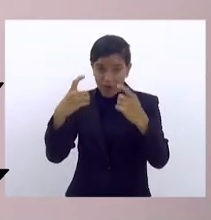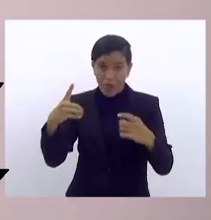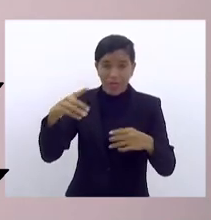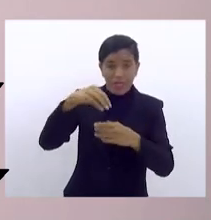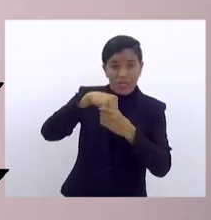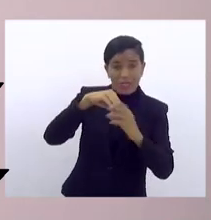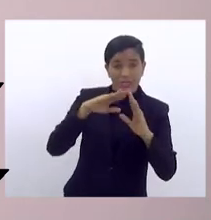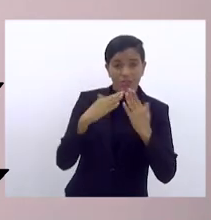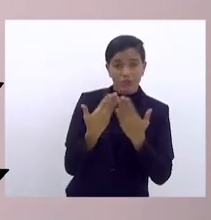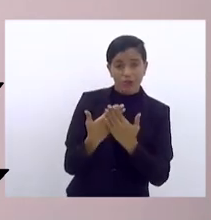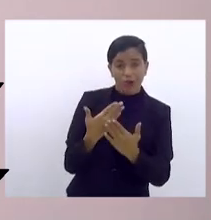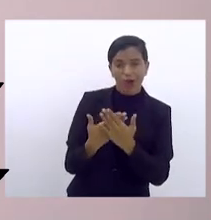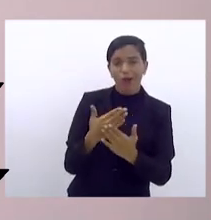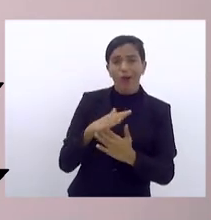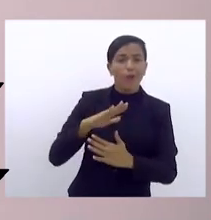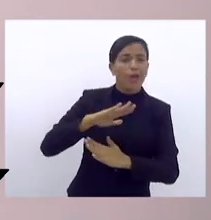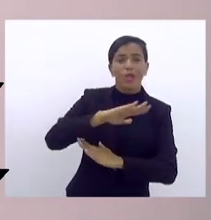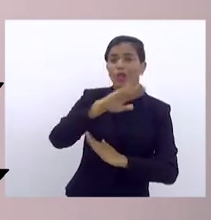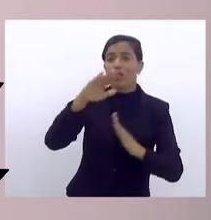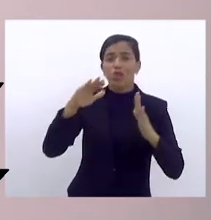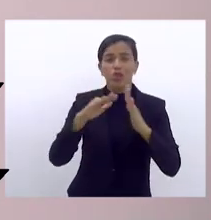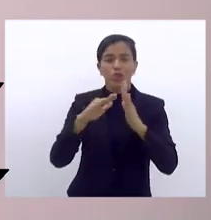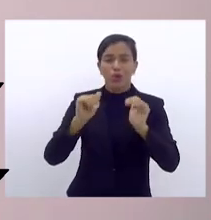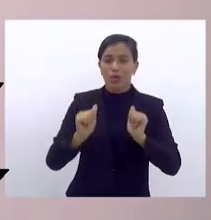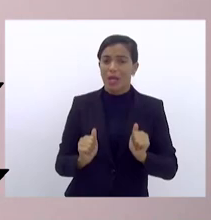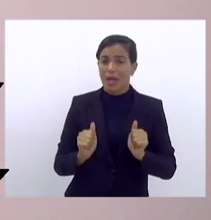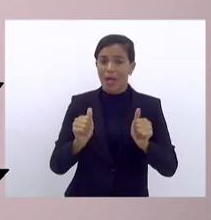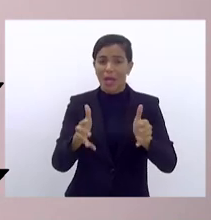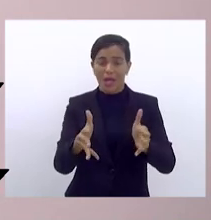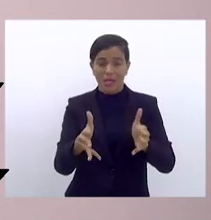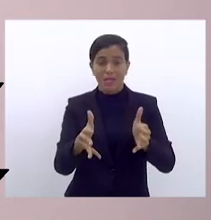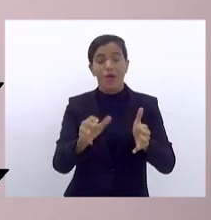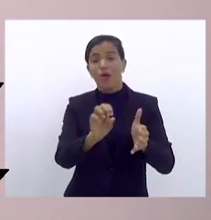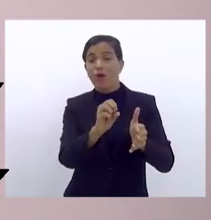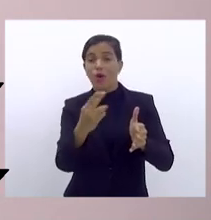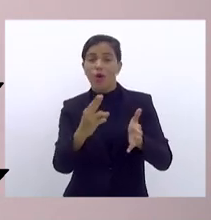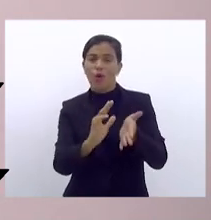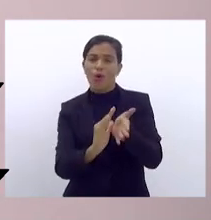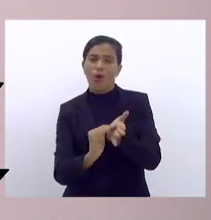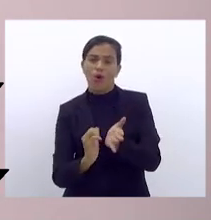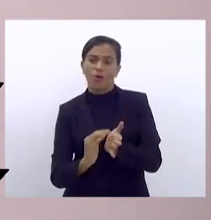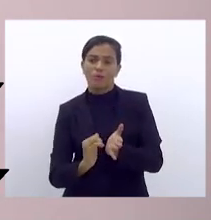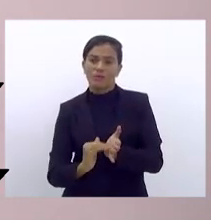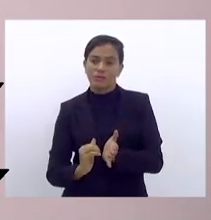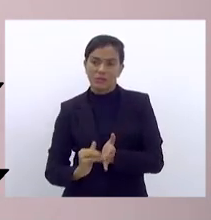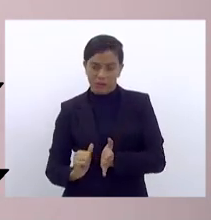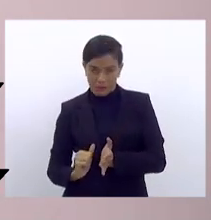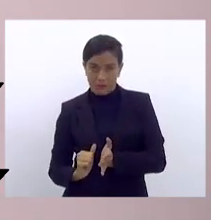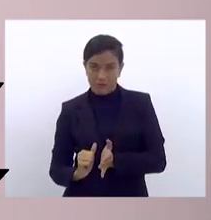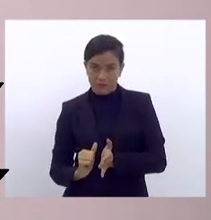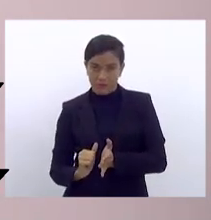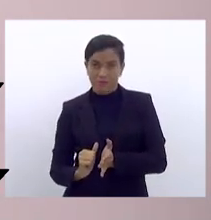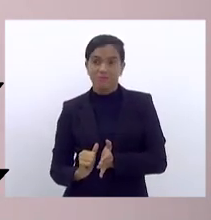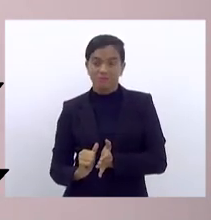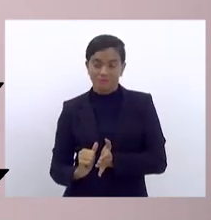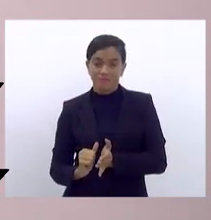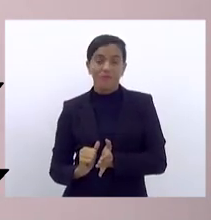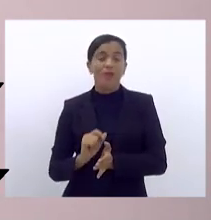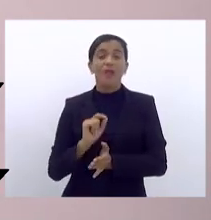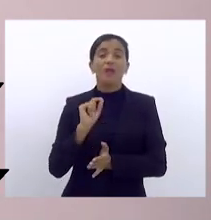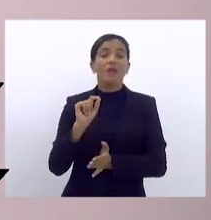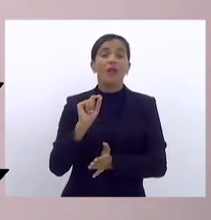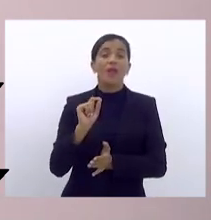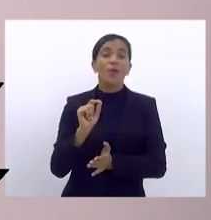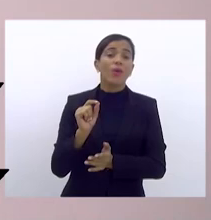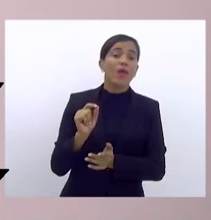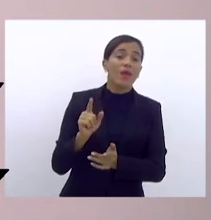definida como toda ação ou omissão que cause